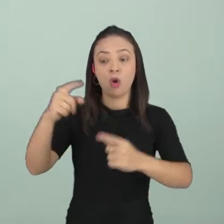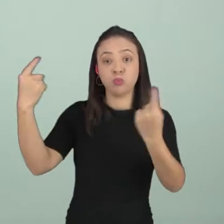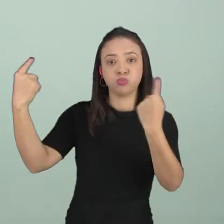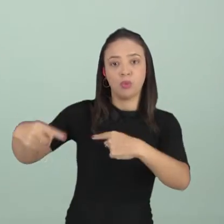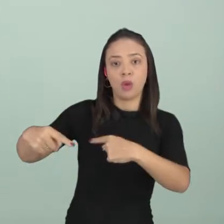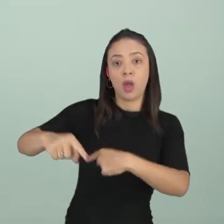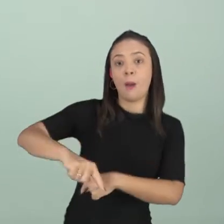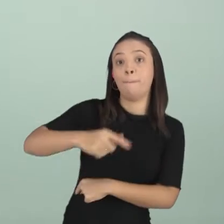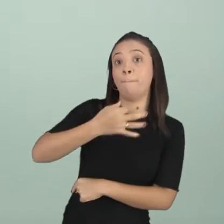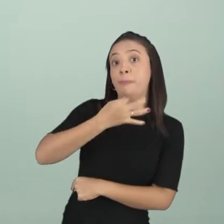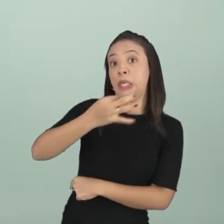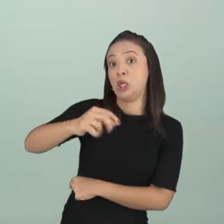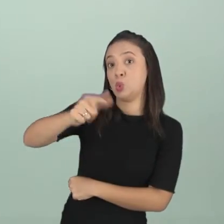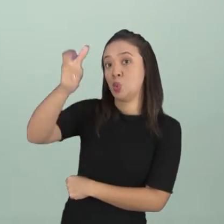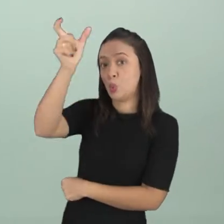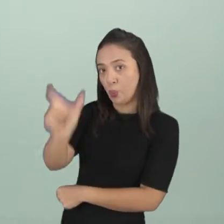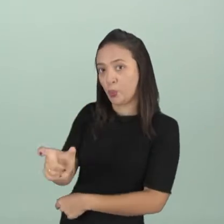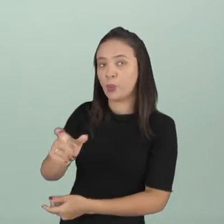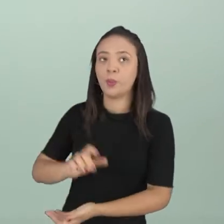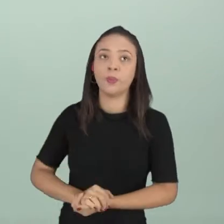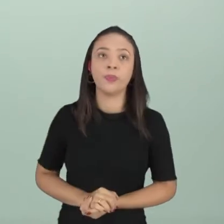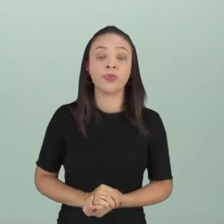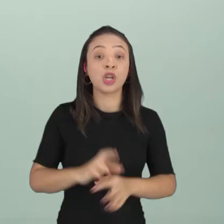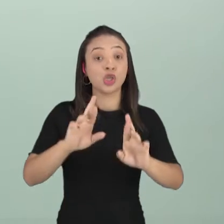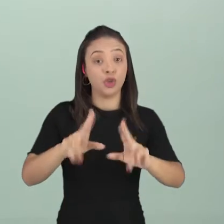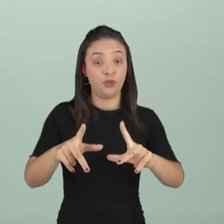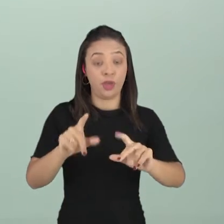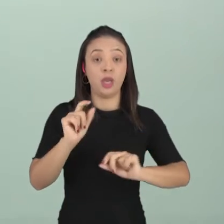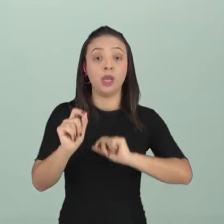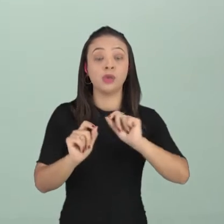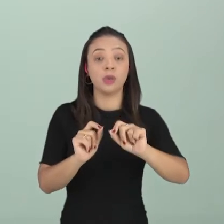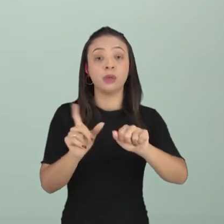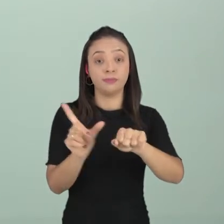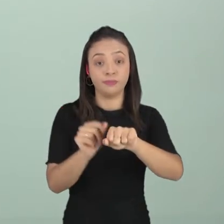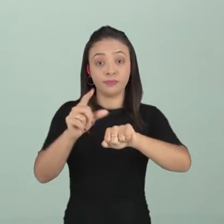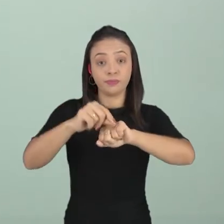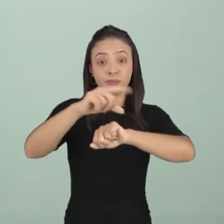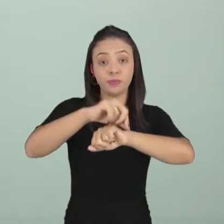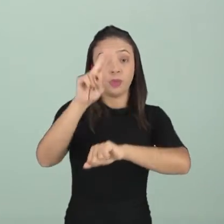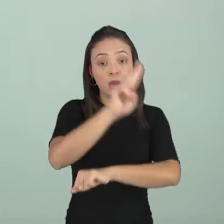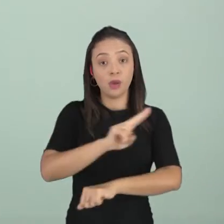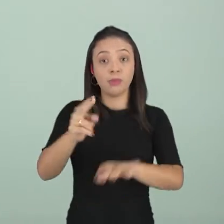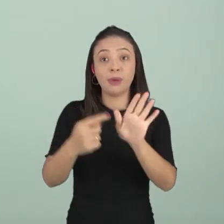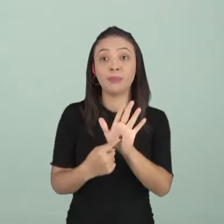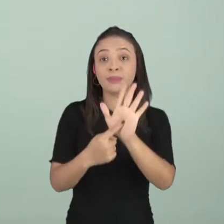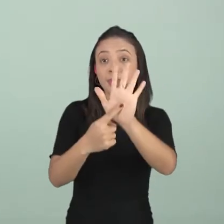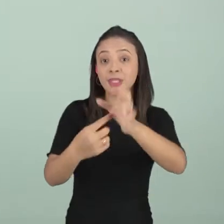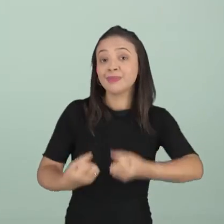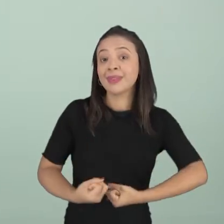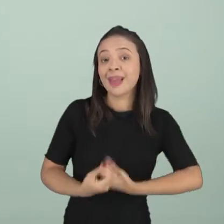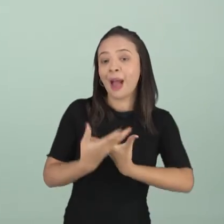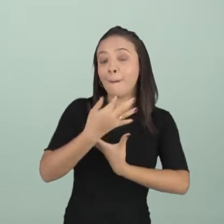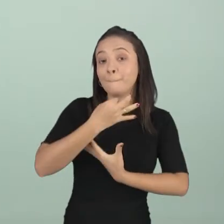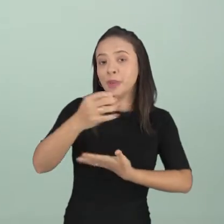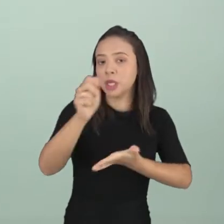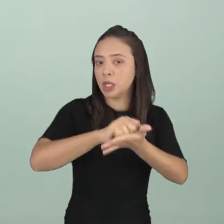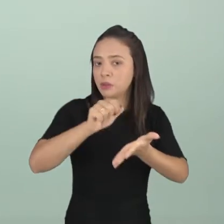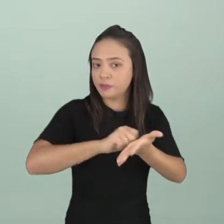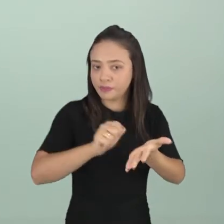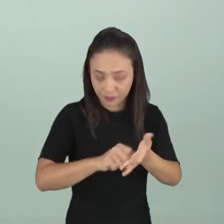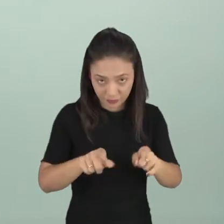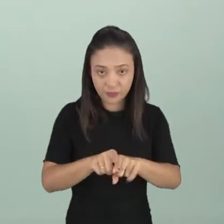contrária. Ao contrário da argumentação, utilizada para expressar o ponto de vista do escritor e